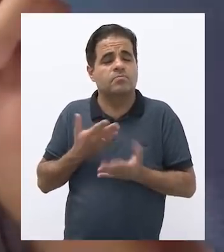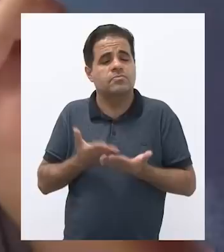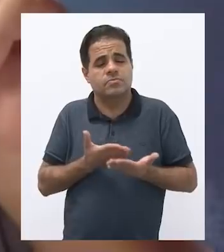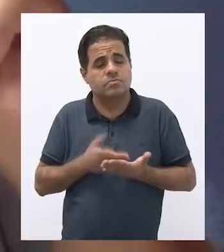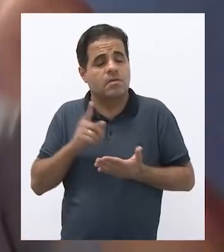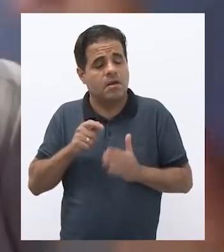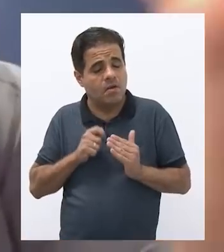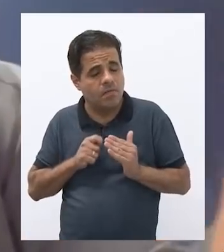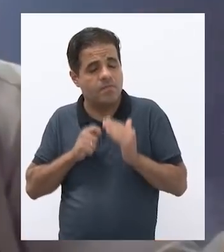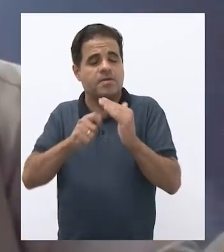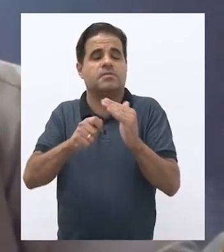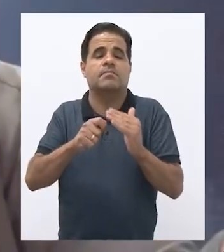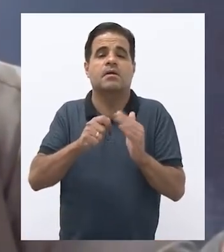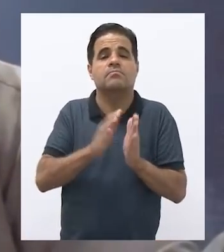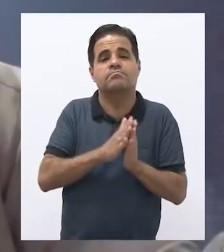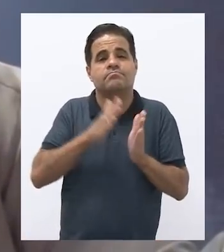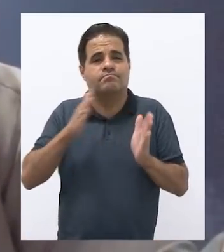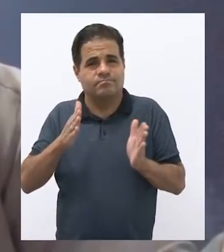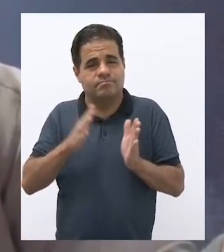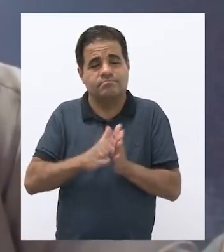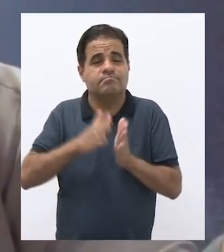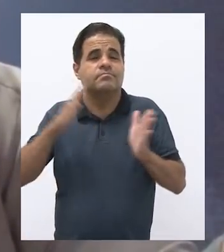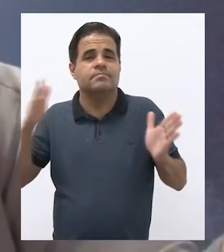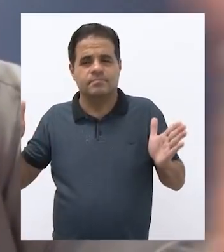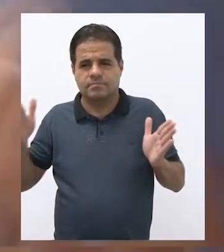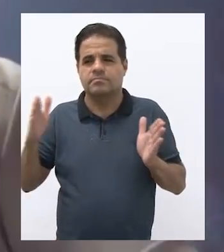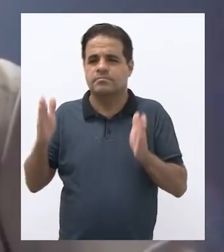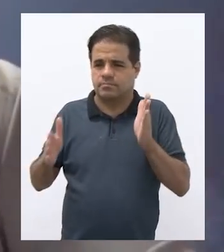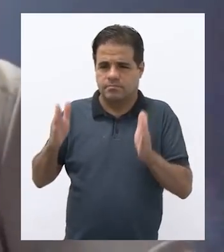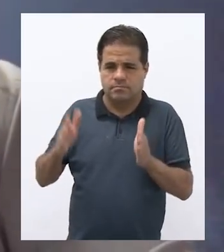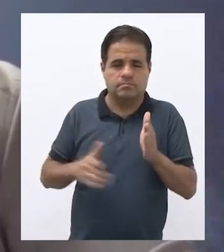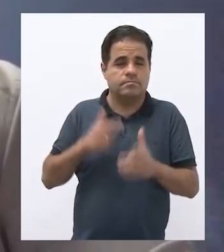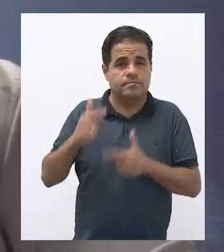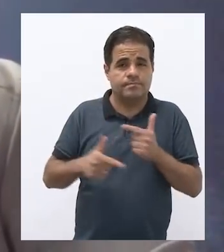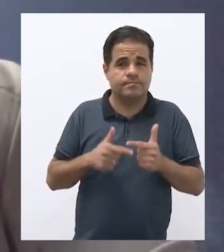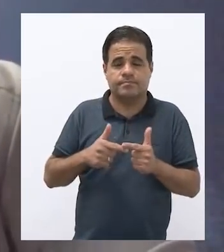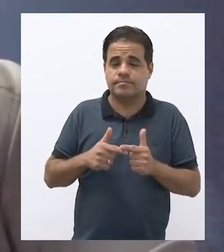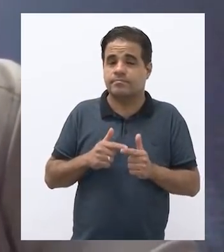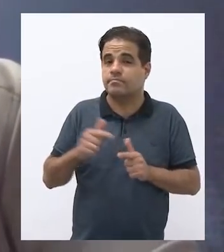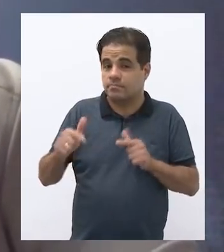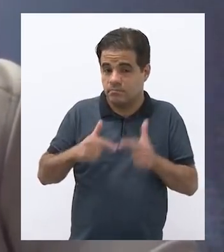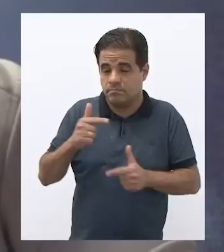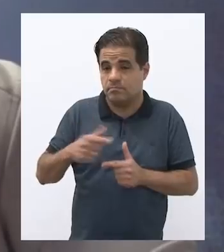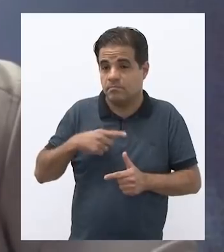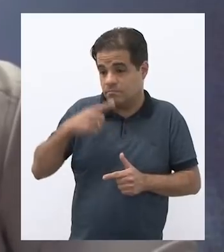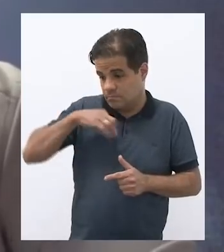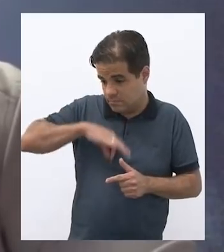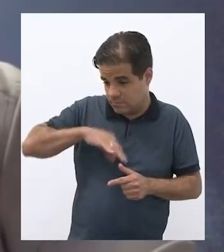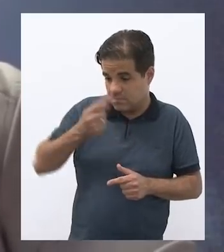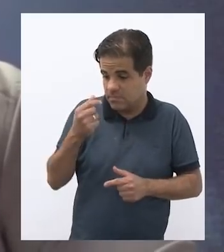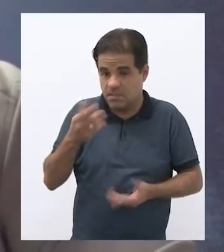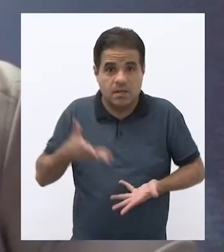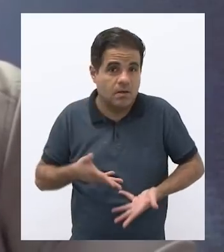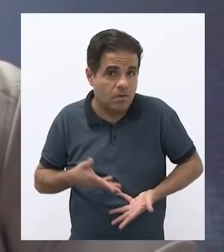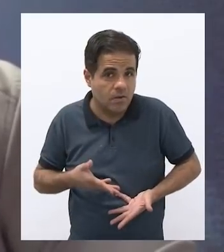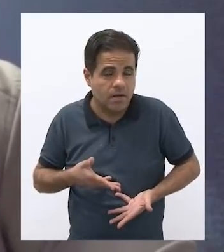ele é um investimento de médio para longo prazo. O trabalho ele é um investimento efetivo. Eu tenho dinheiro na minha mão